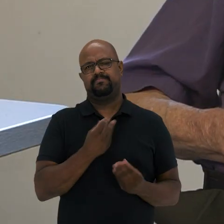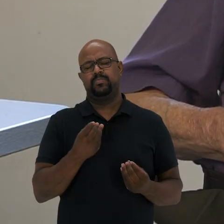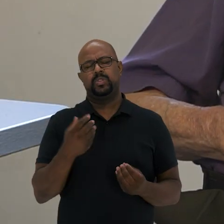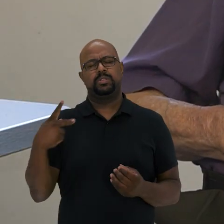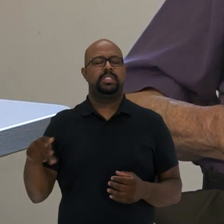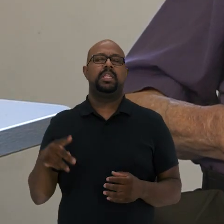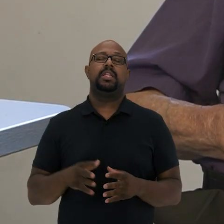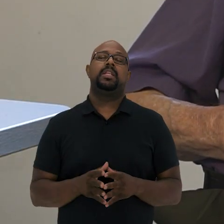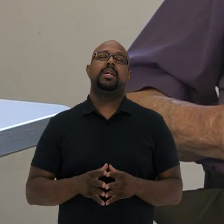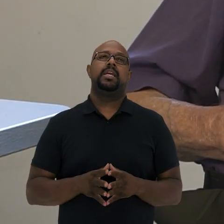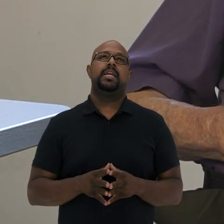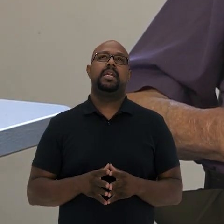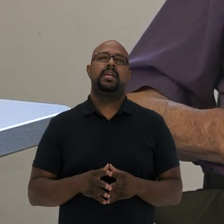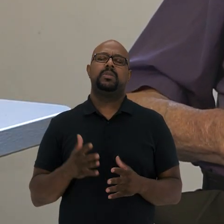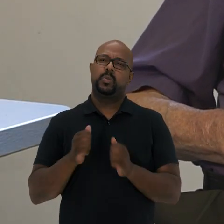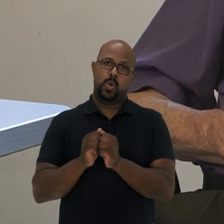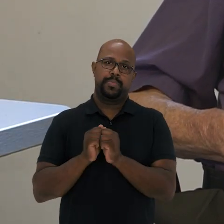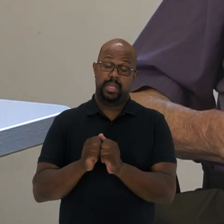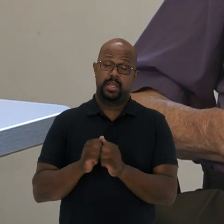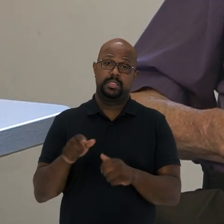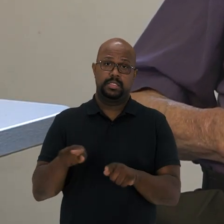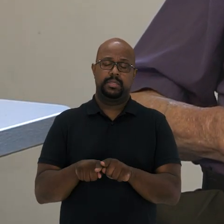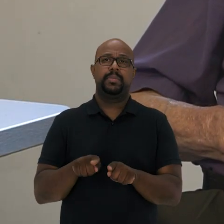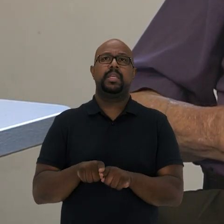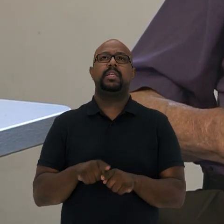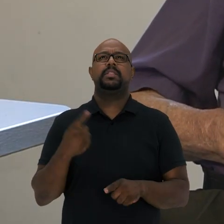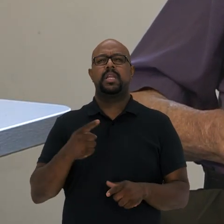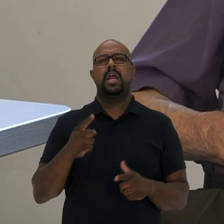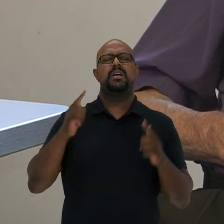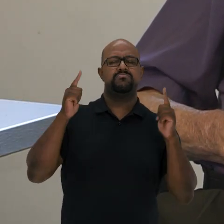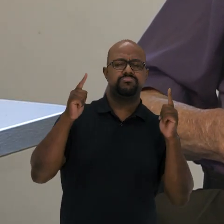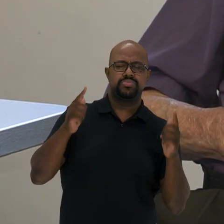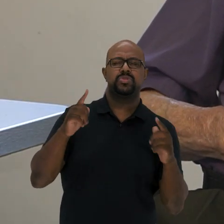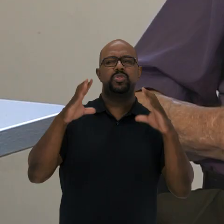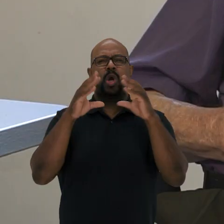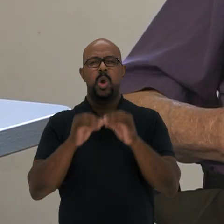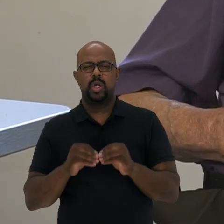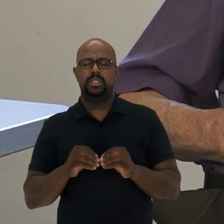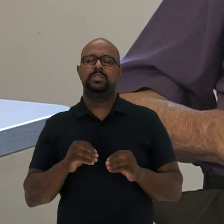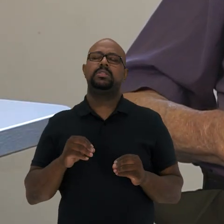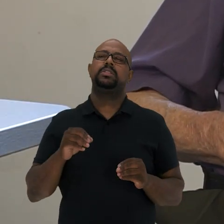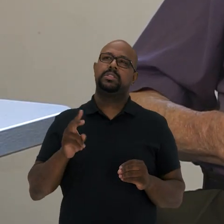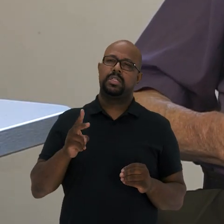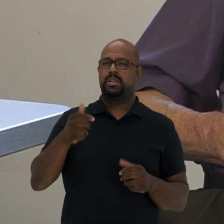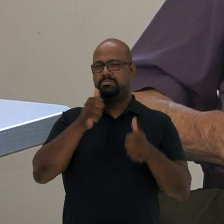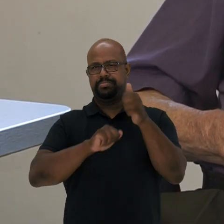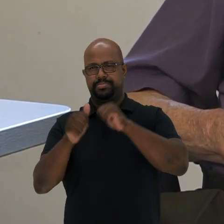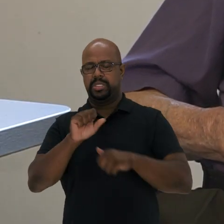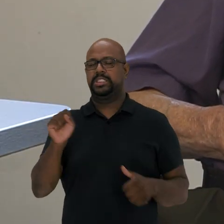camarada, muito amigo, muito, não é, companheiro, assim, também das noitadas, dessas coisas,